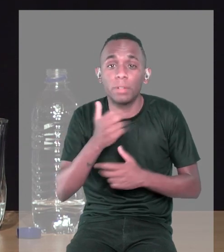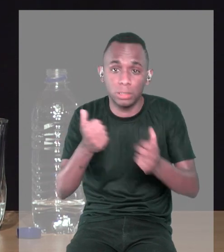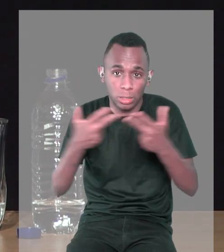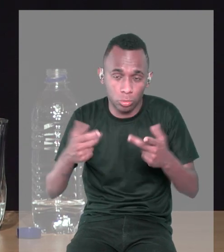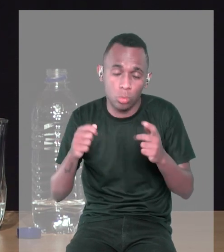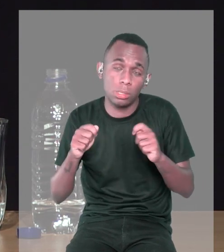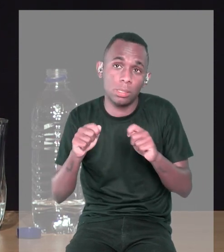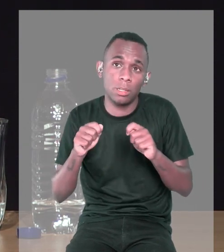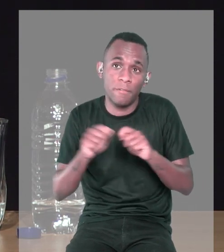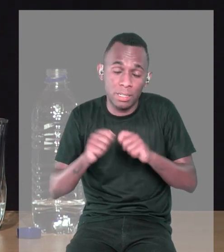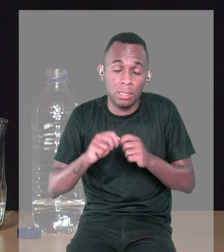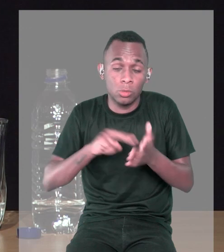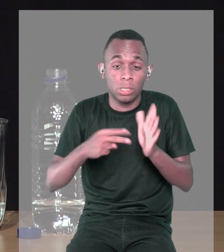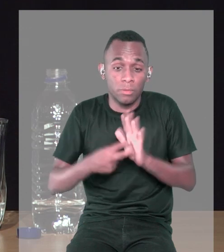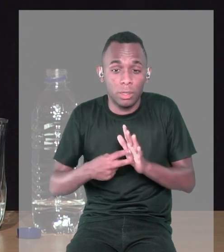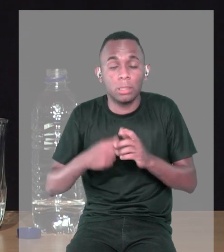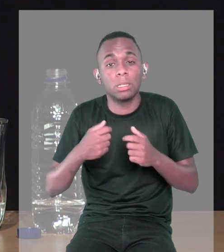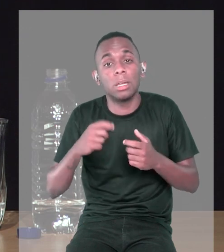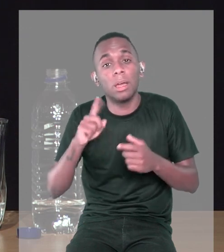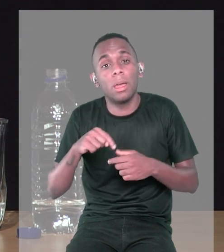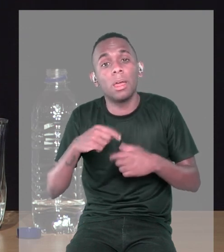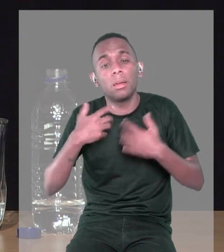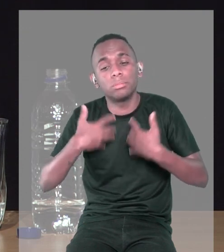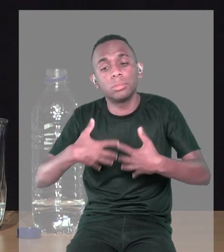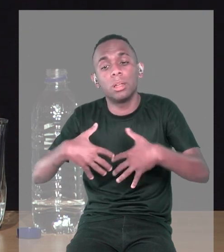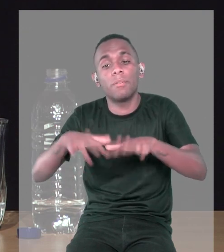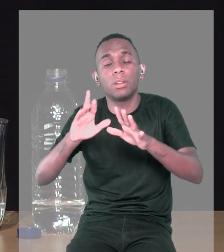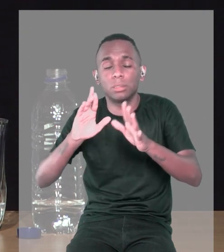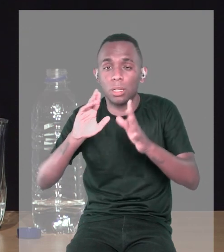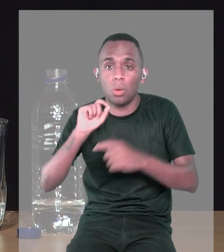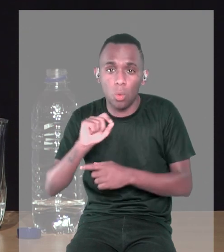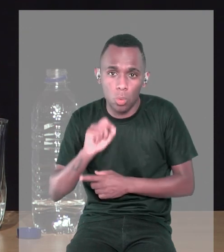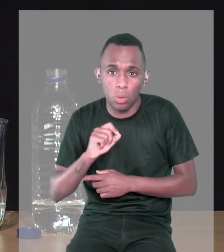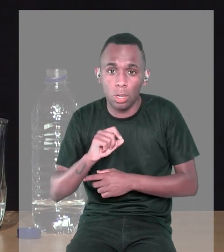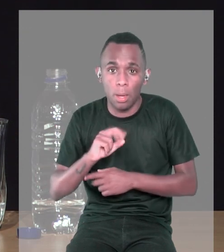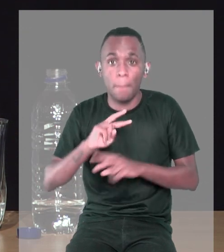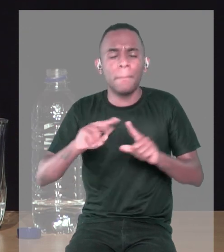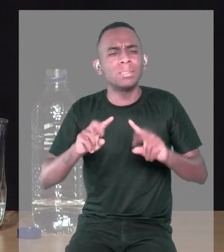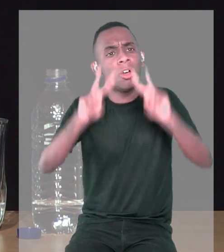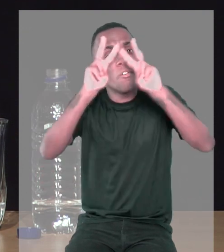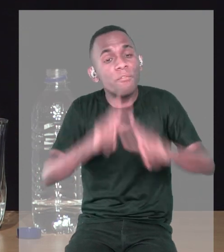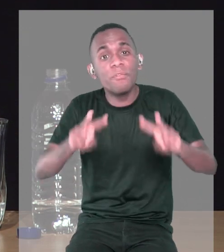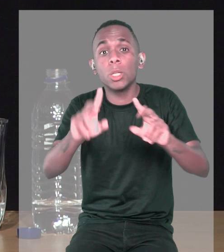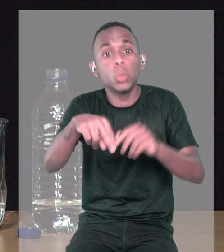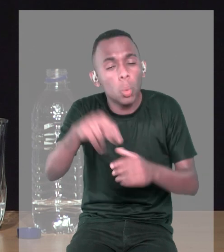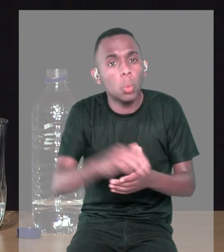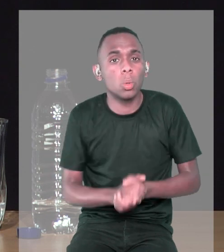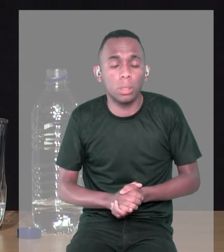sem tê-la visto. Na verdade, até acho que as coisas devem estar fazendo algum sentido. Mas eu não